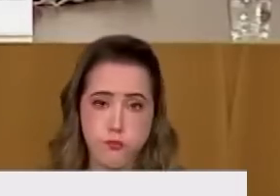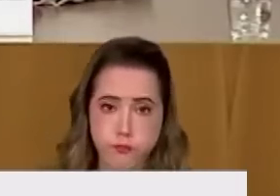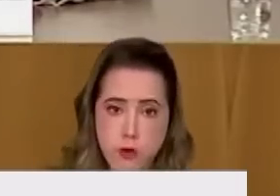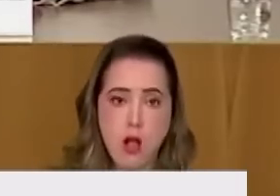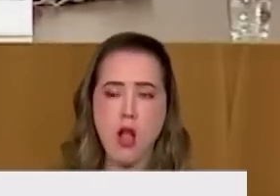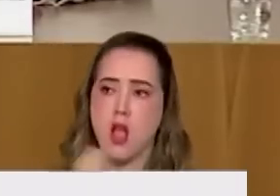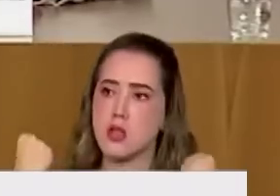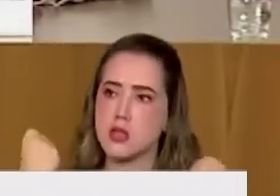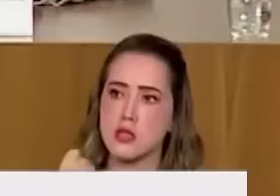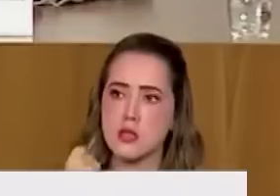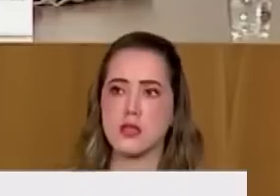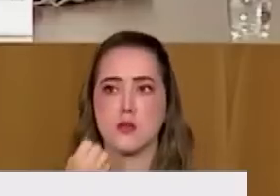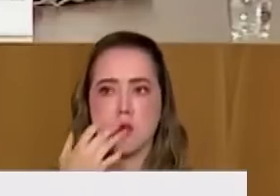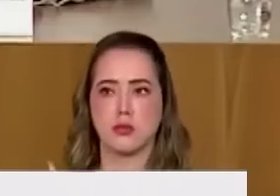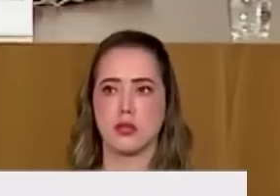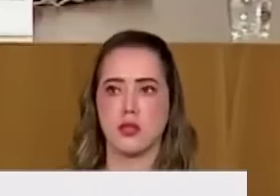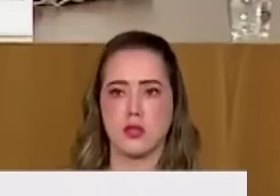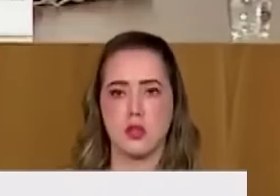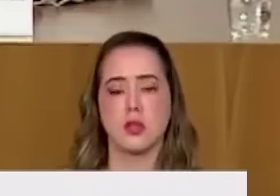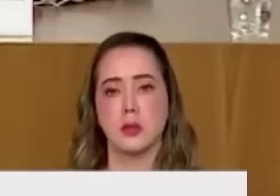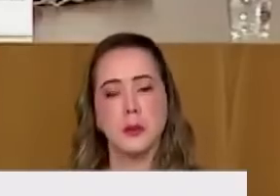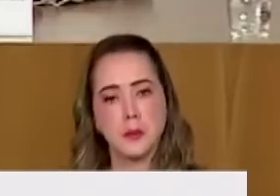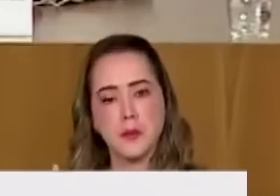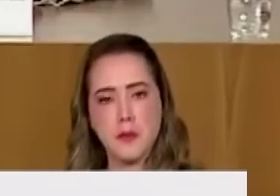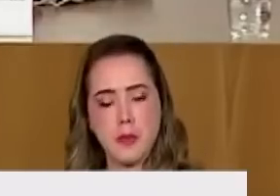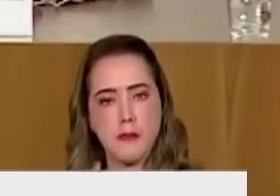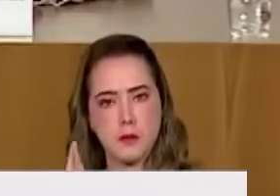ele é extremamente saudável. Então, se espera uma recuperação